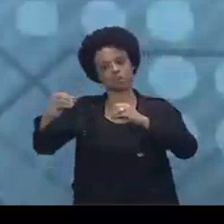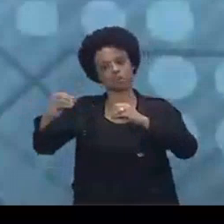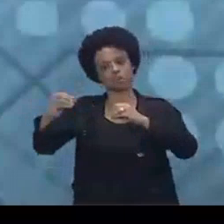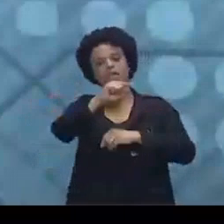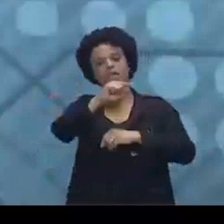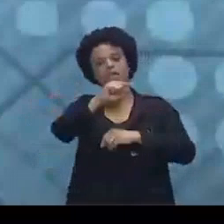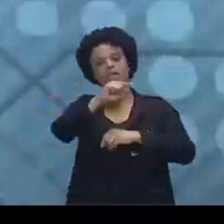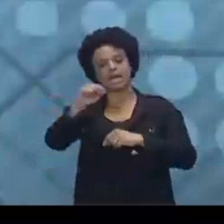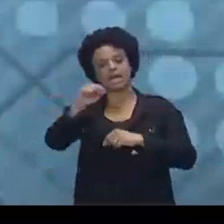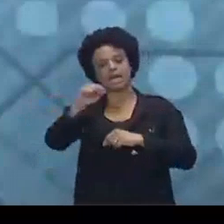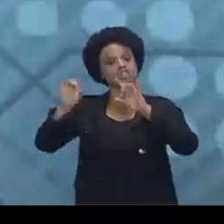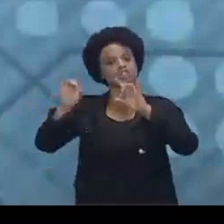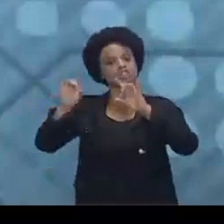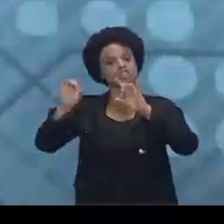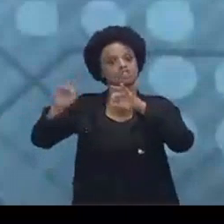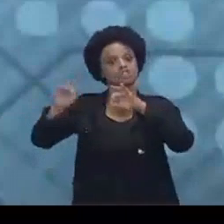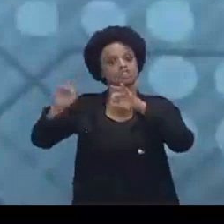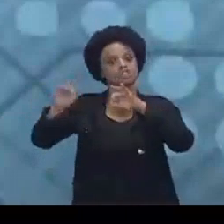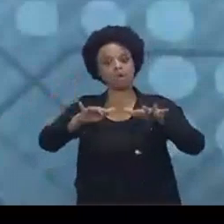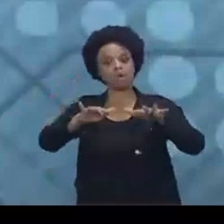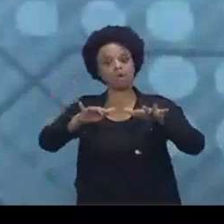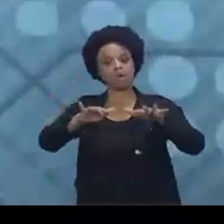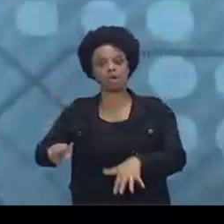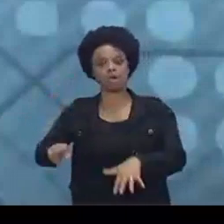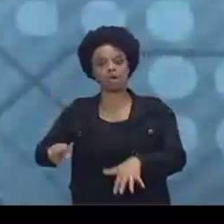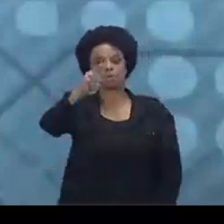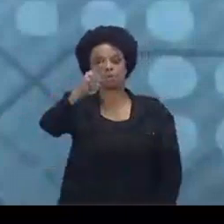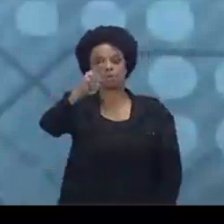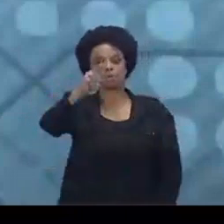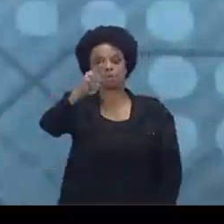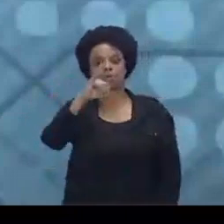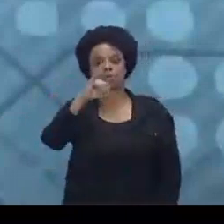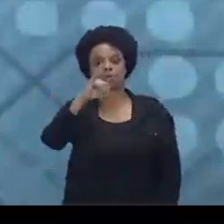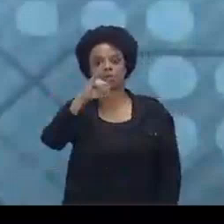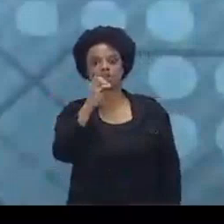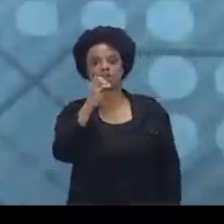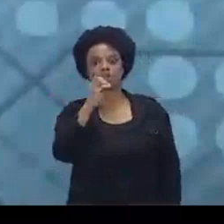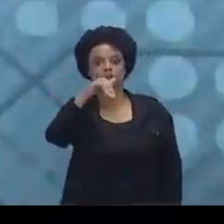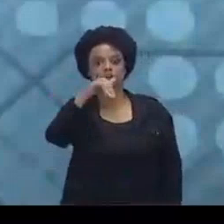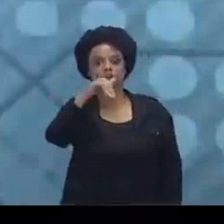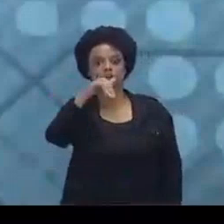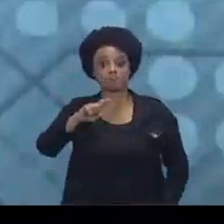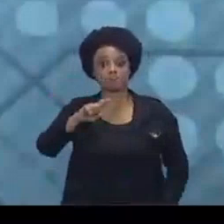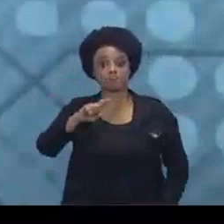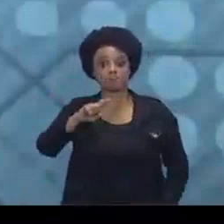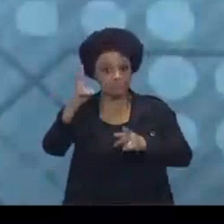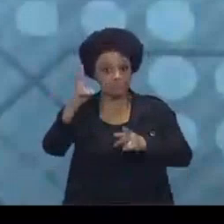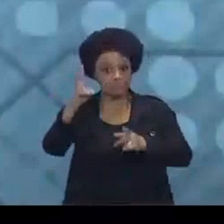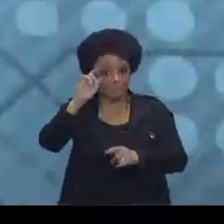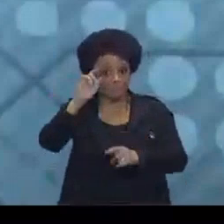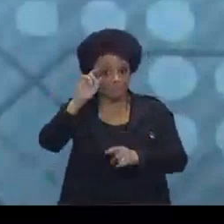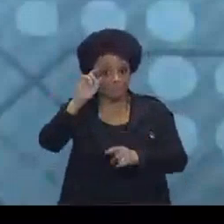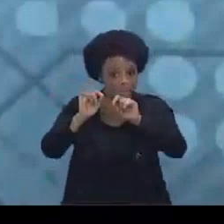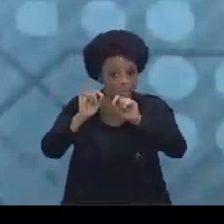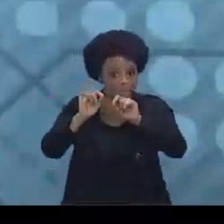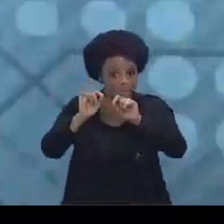do movimento uniforme. Só retomando, lembre-se,